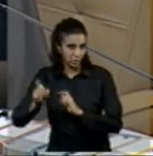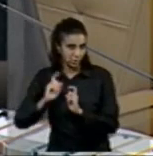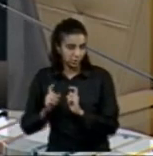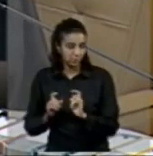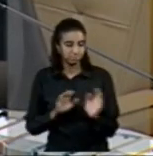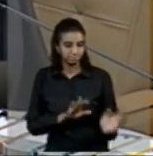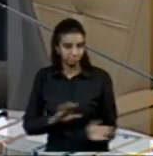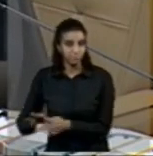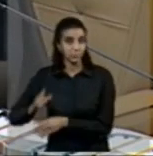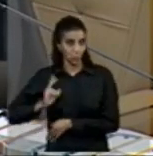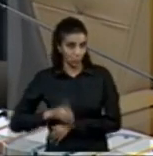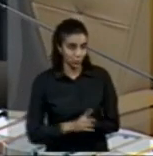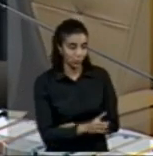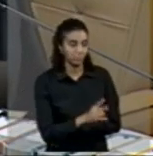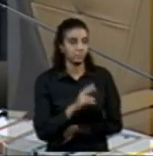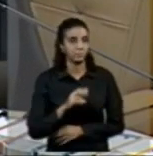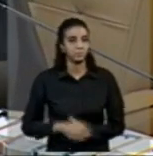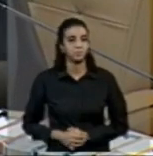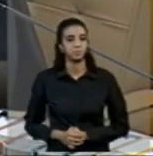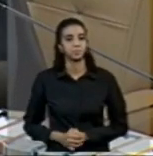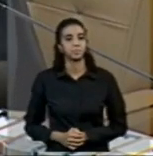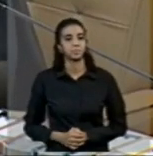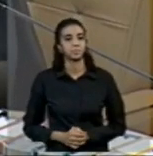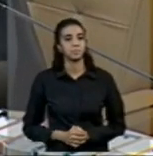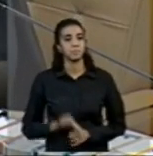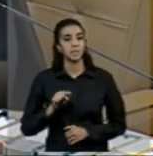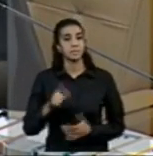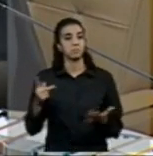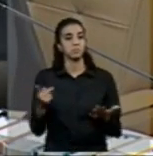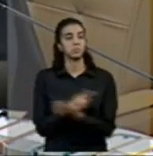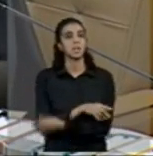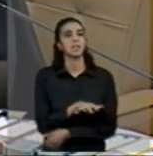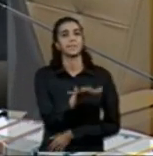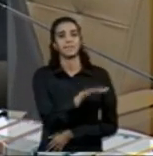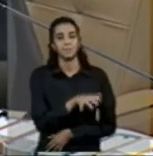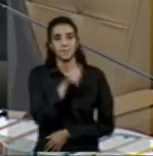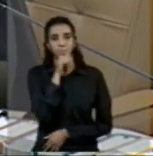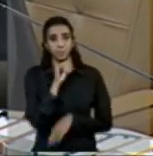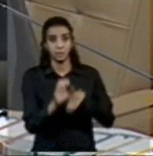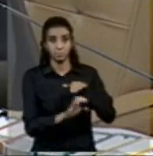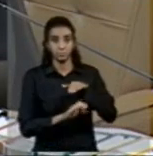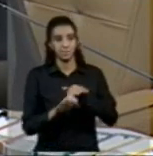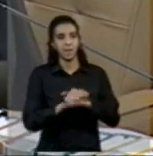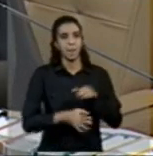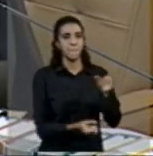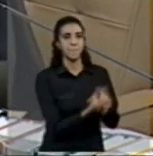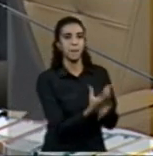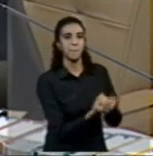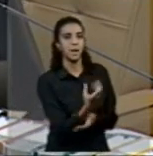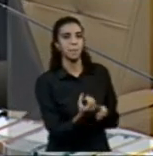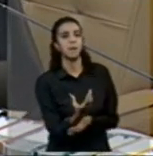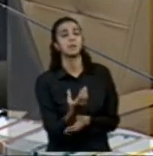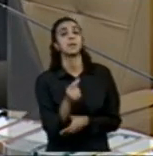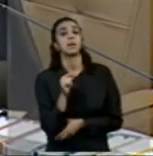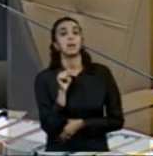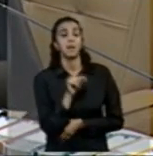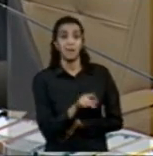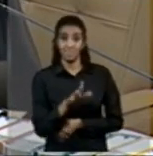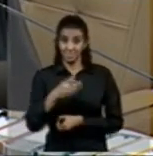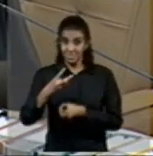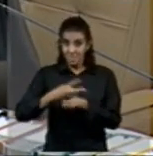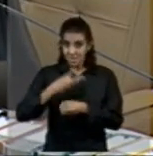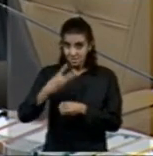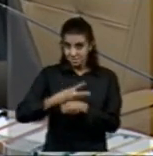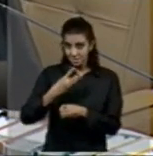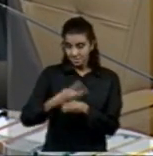Prossigo. Enquanto o fenômeno que se localiza na organização produtiva das empresas, a